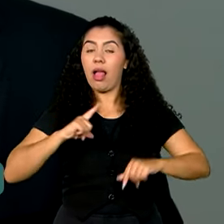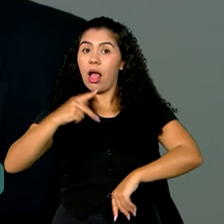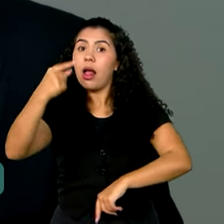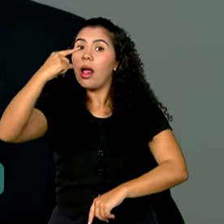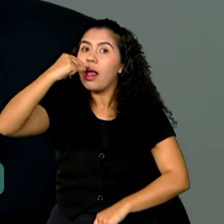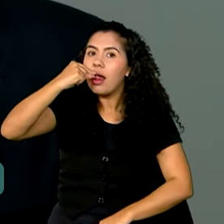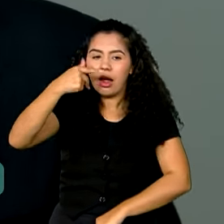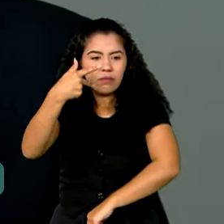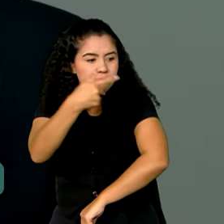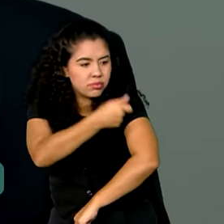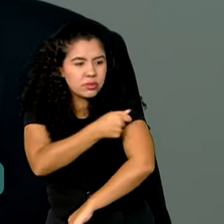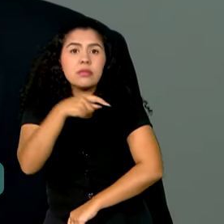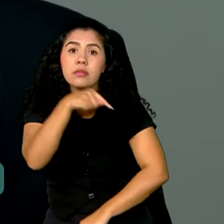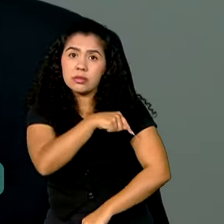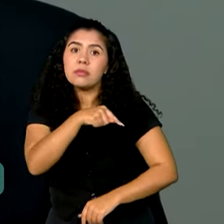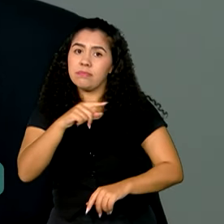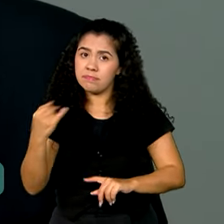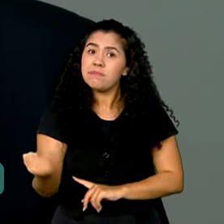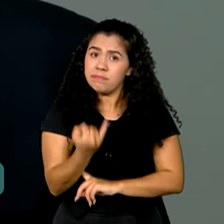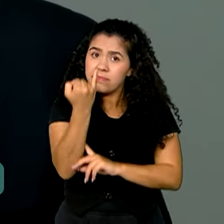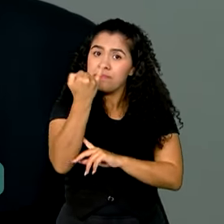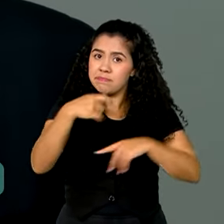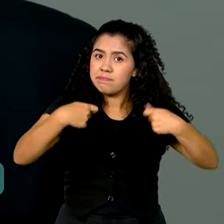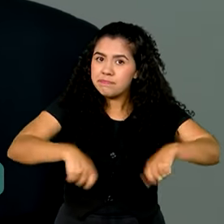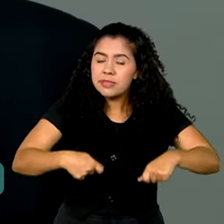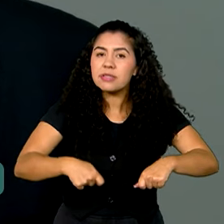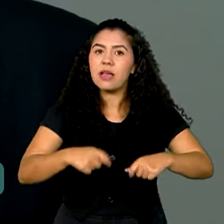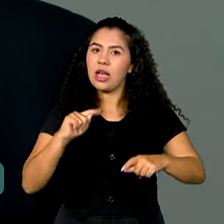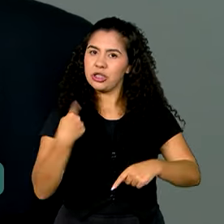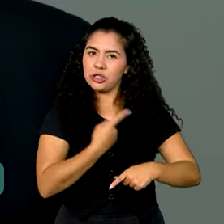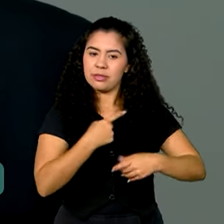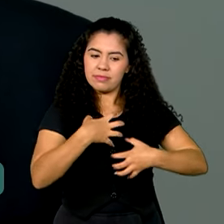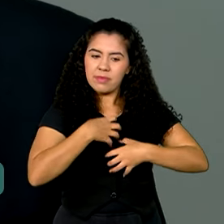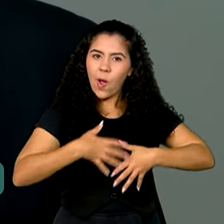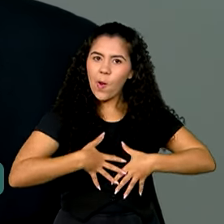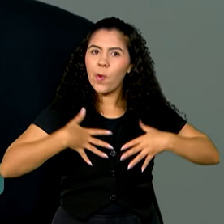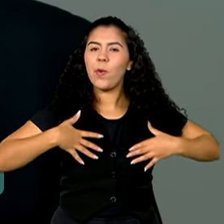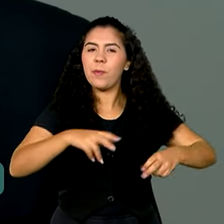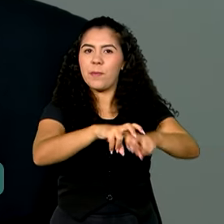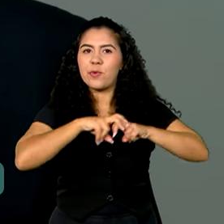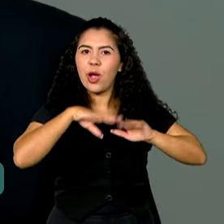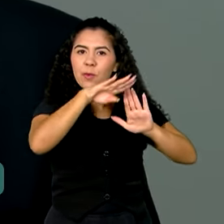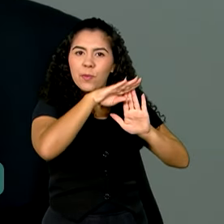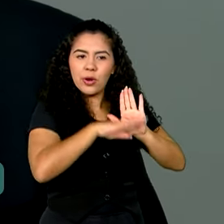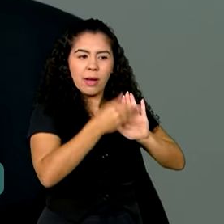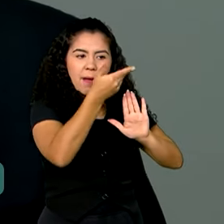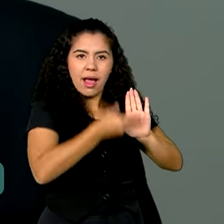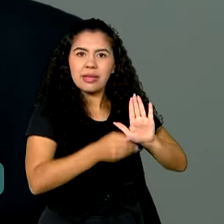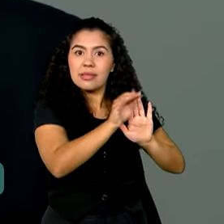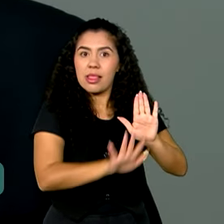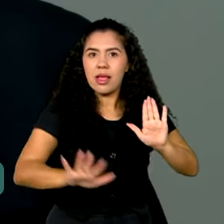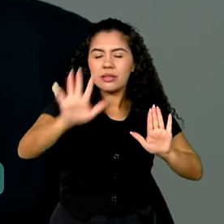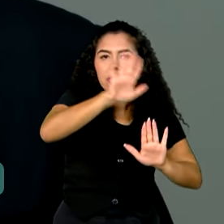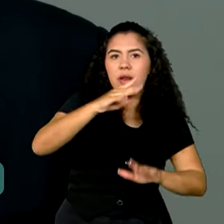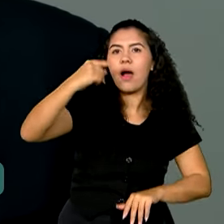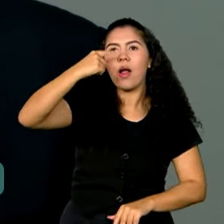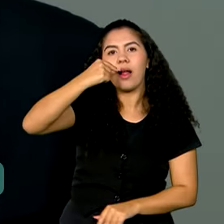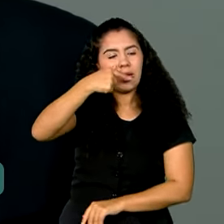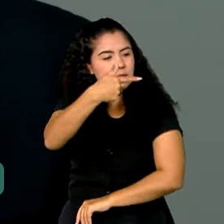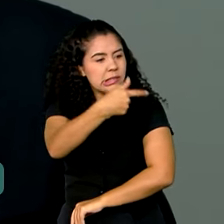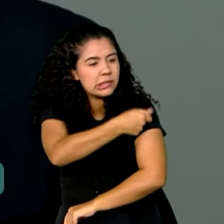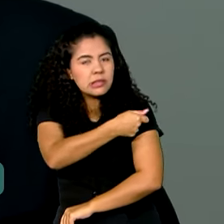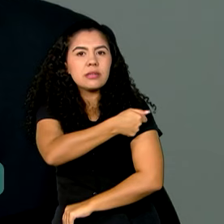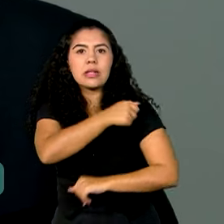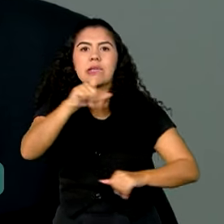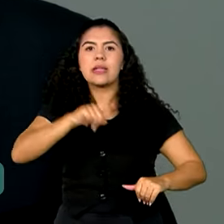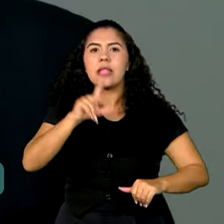imunização do país também é um orgulho nacional. Nós nos orgulhamos do nosso Programa Nacional de Imunização, do nosso calendário que tem